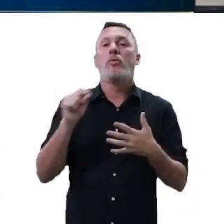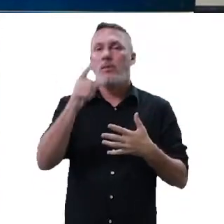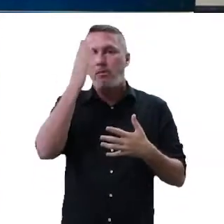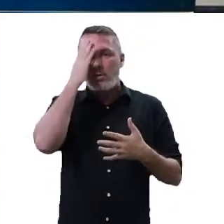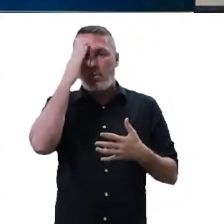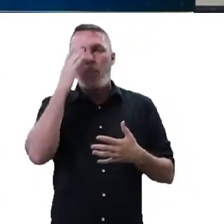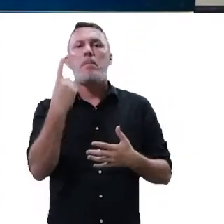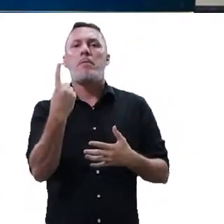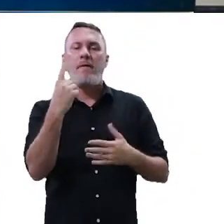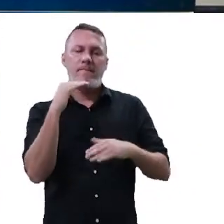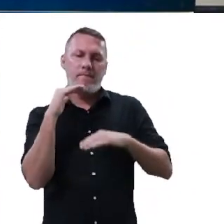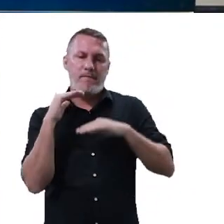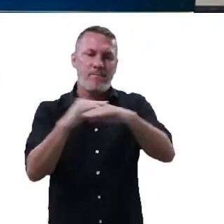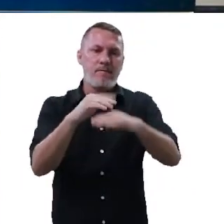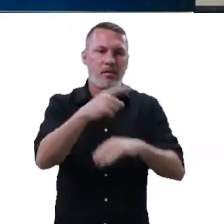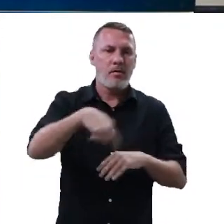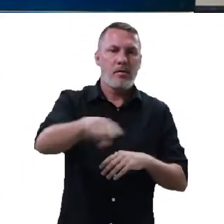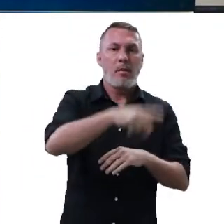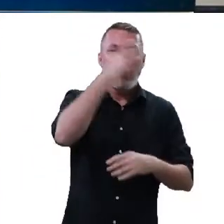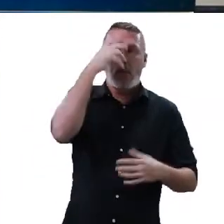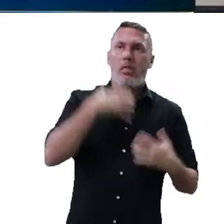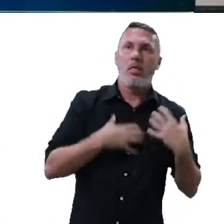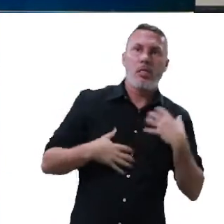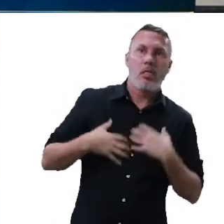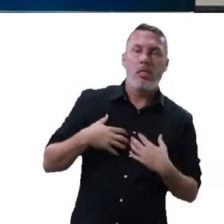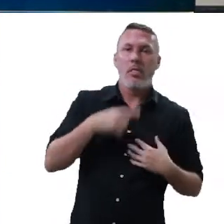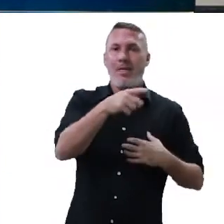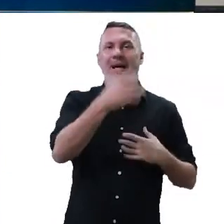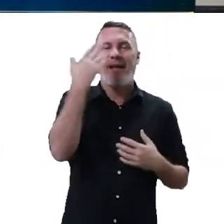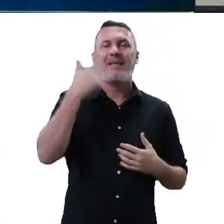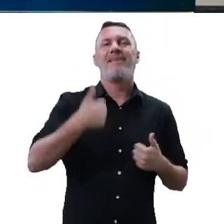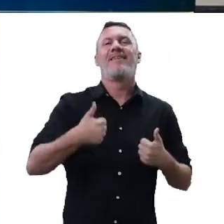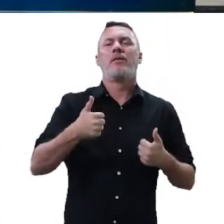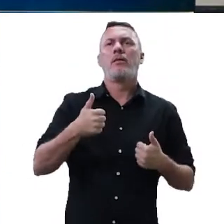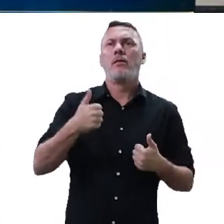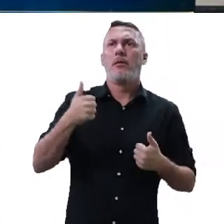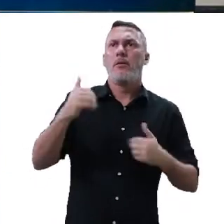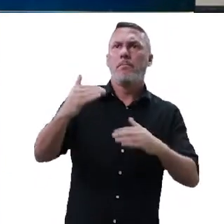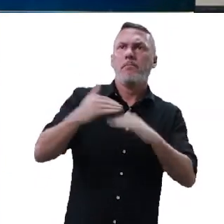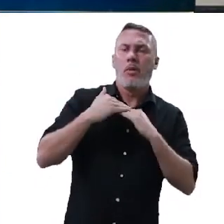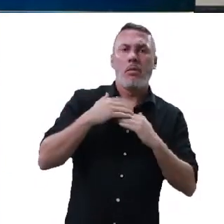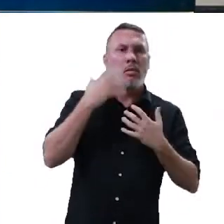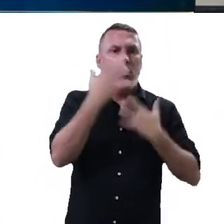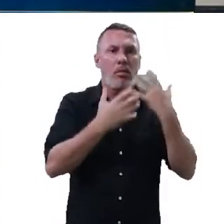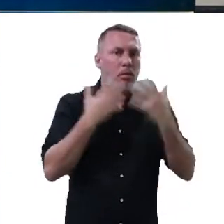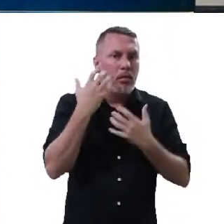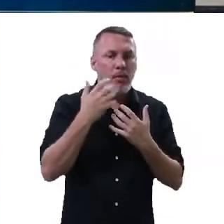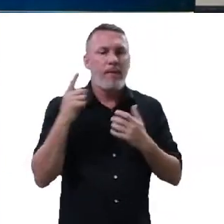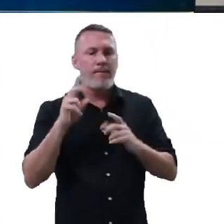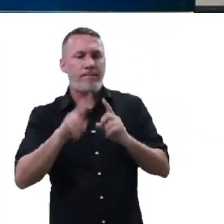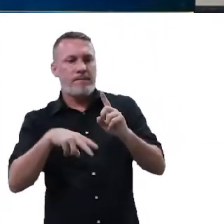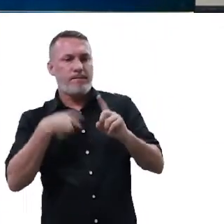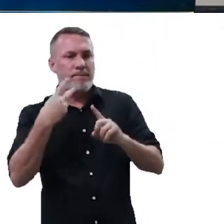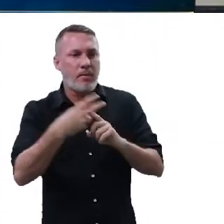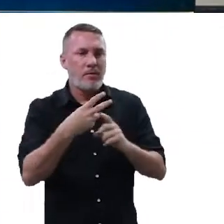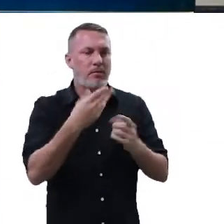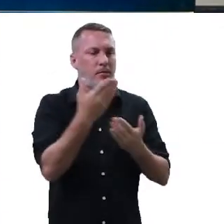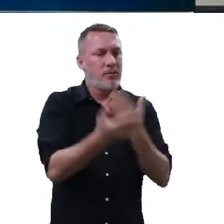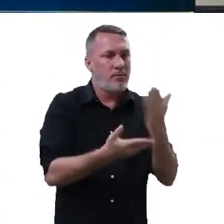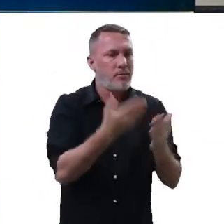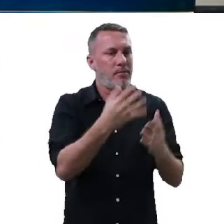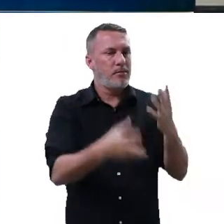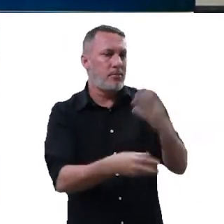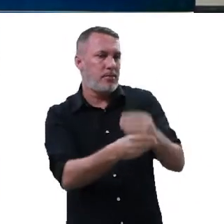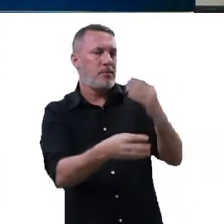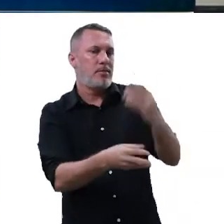ironia desestabiliza, faz aquela pessoa que está cheia de convicção duvidar dessas convicções, e depois faz com que ela, então,